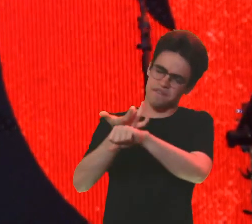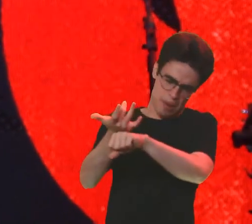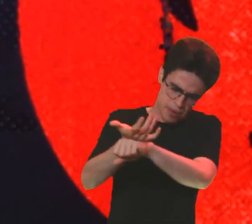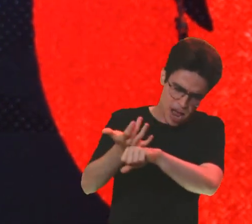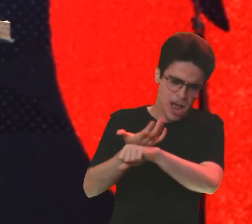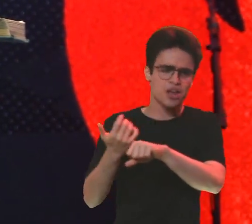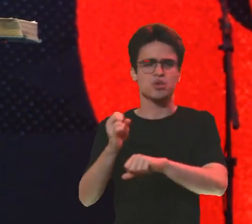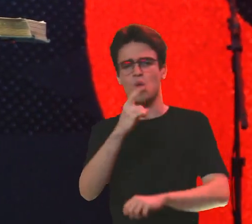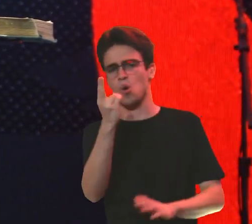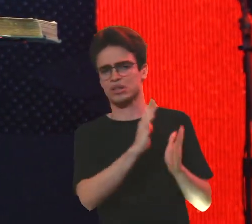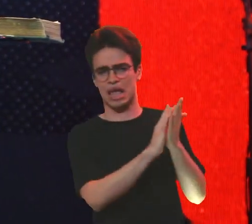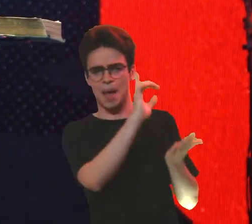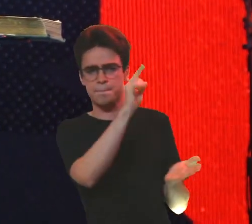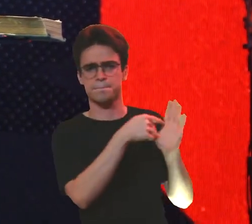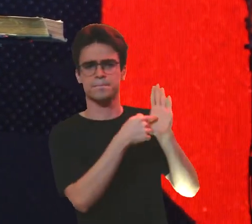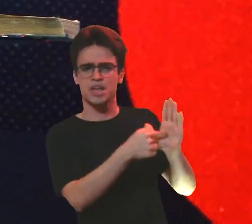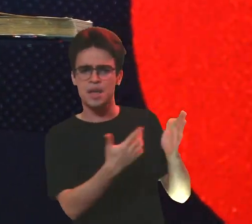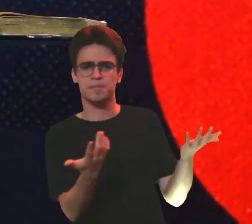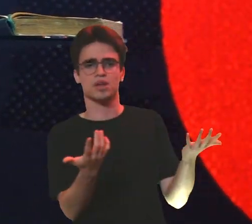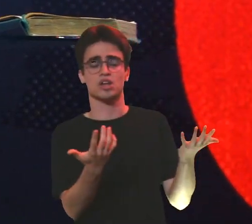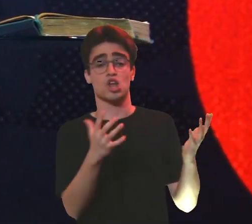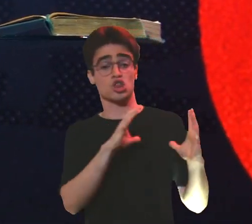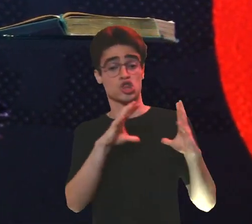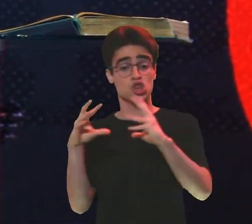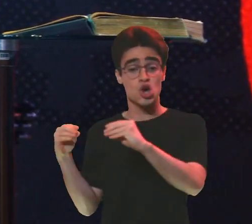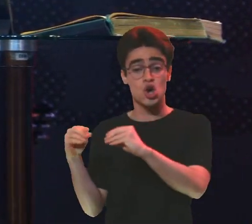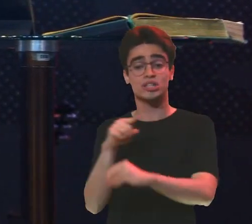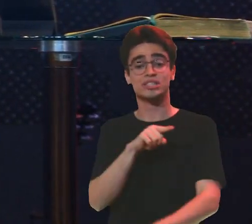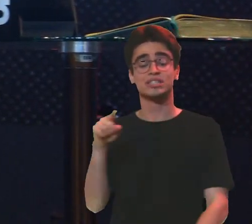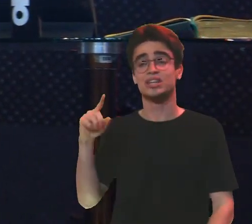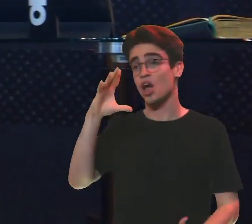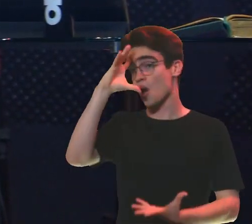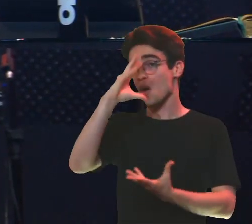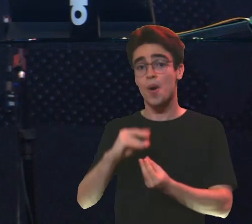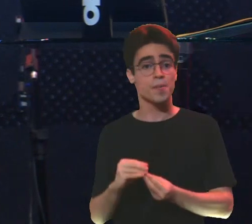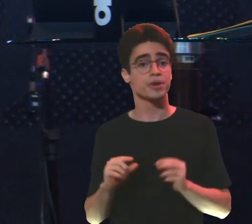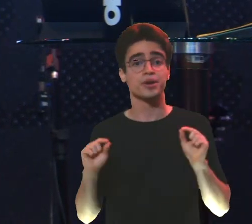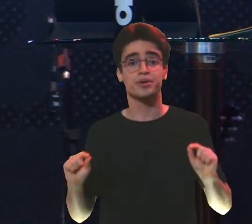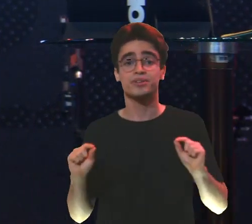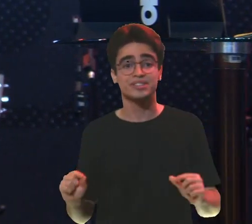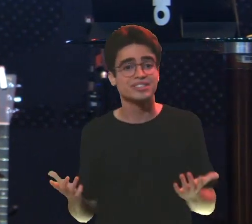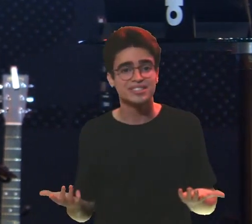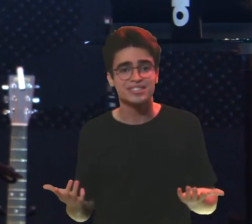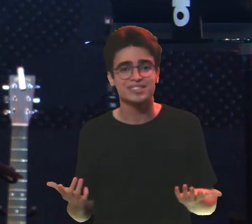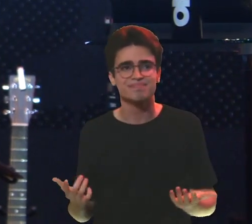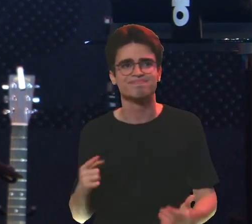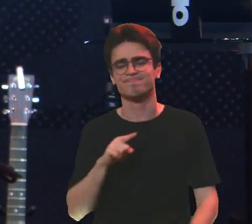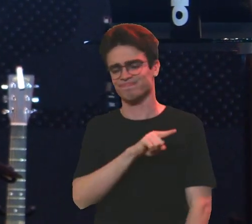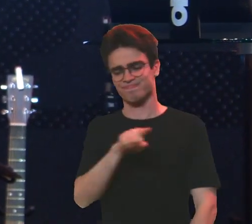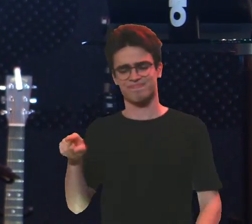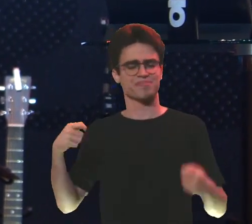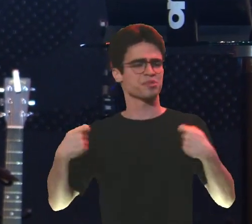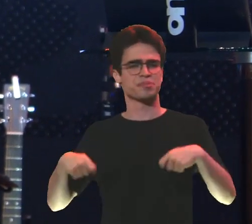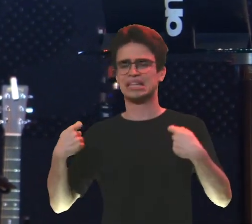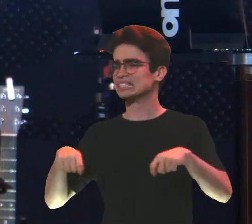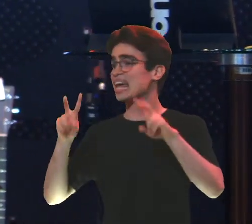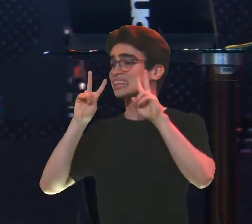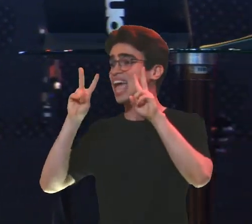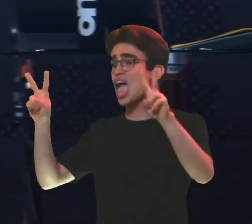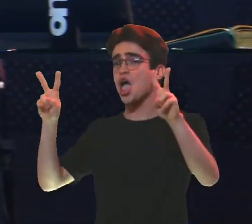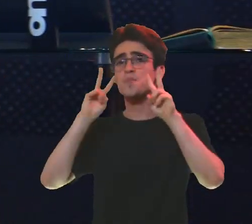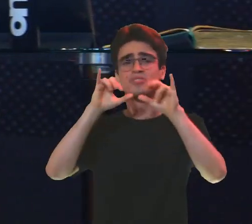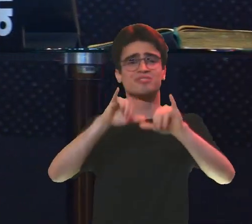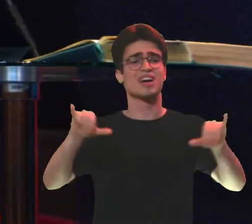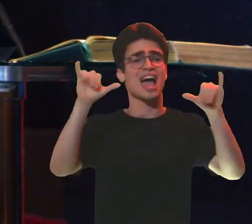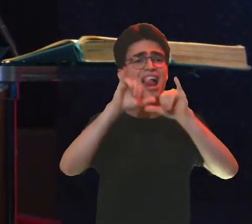sejam esses da Bíblia, todos eles entenderam que eles precisavam testemunhar sobre o Deus que